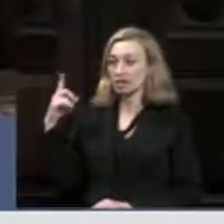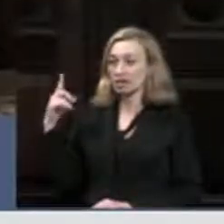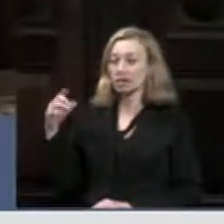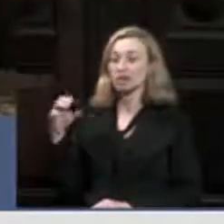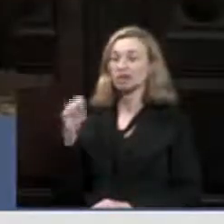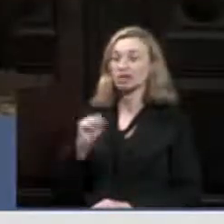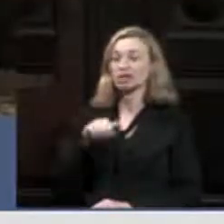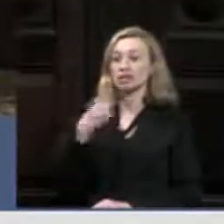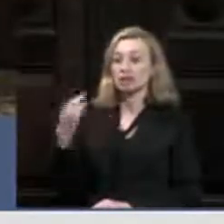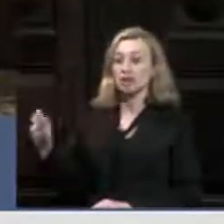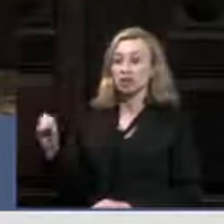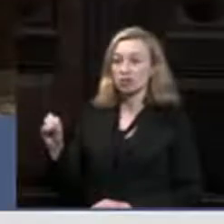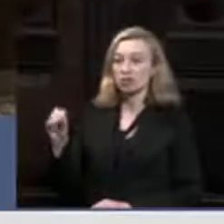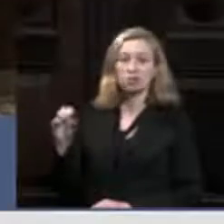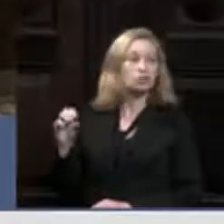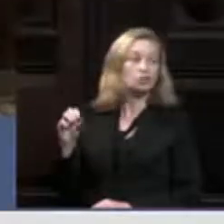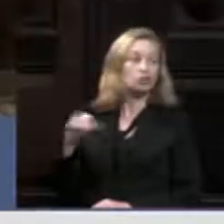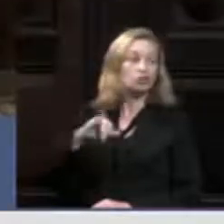São José,